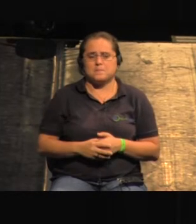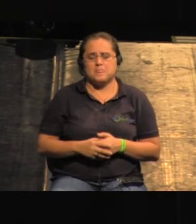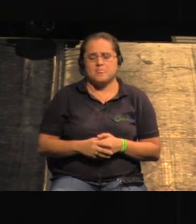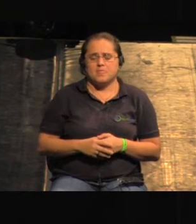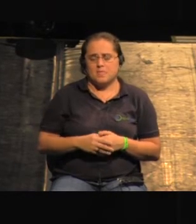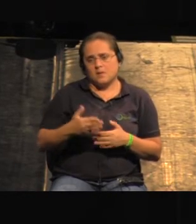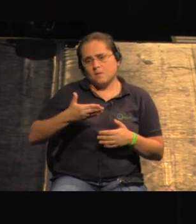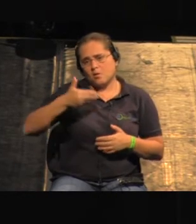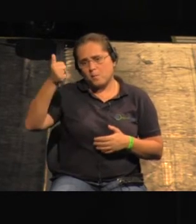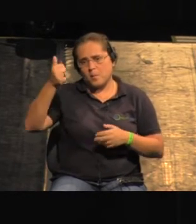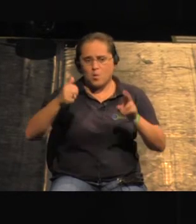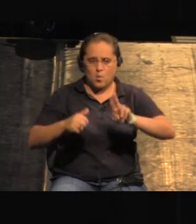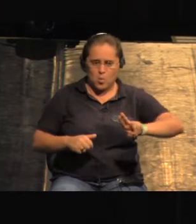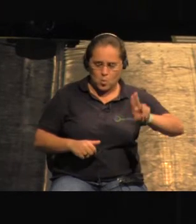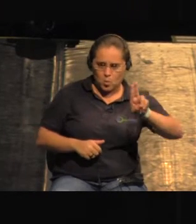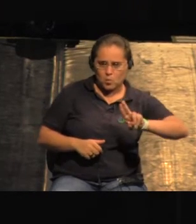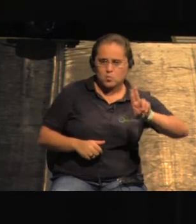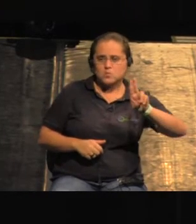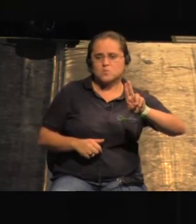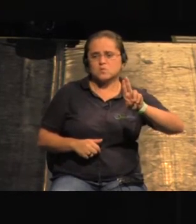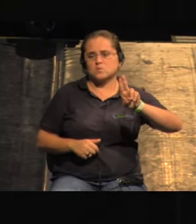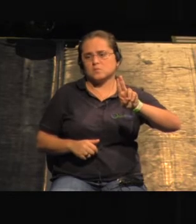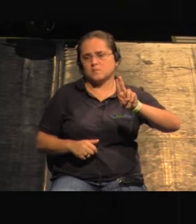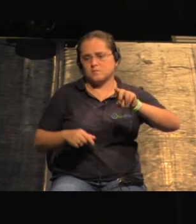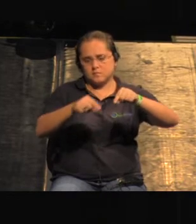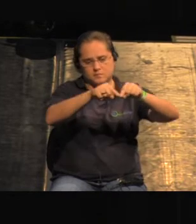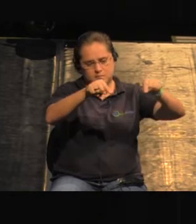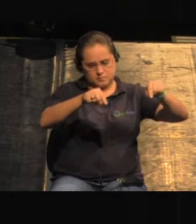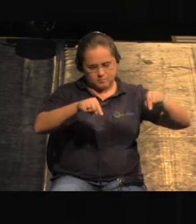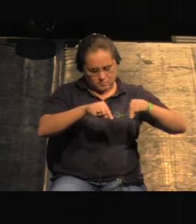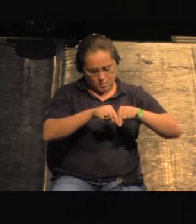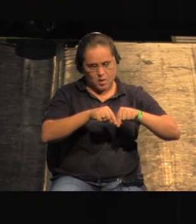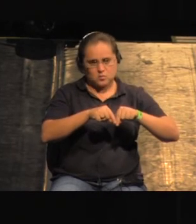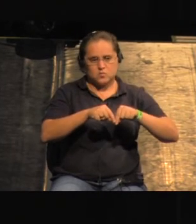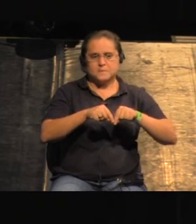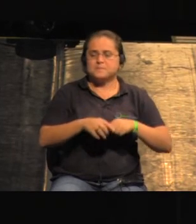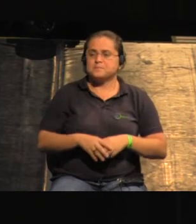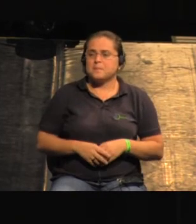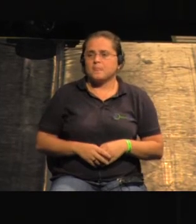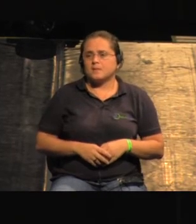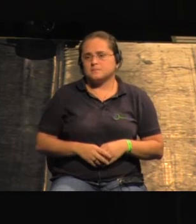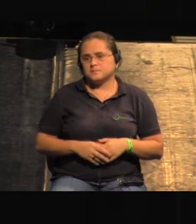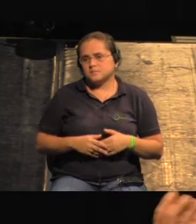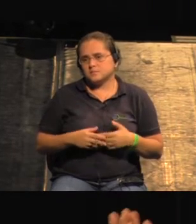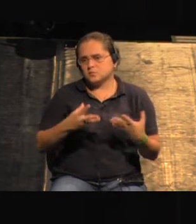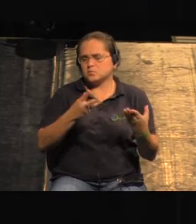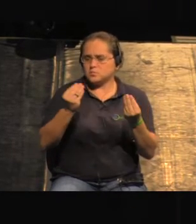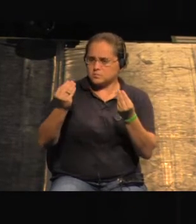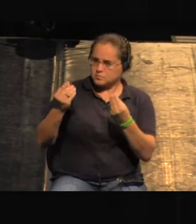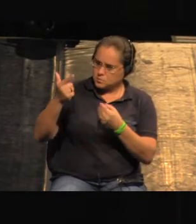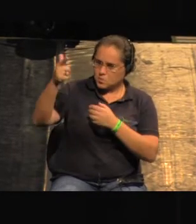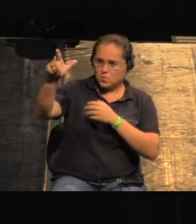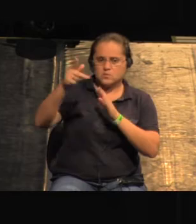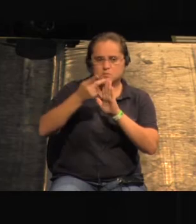fato, é o melhor uso por metro quadrado. No caso